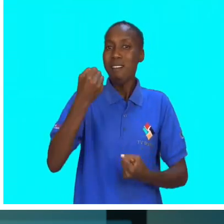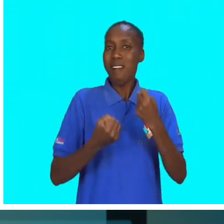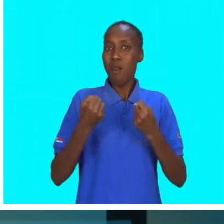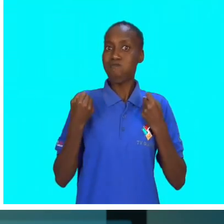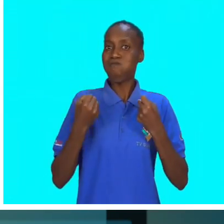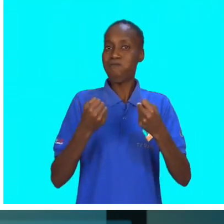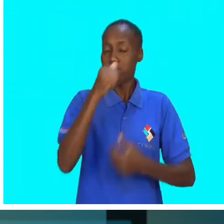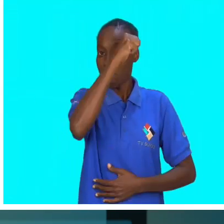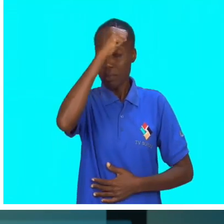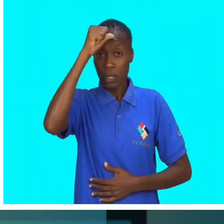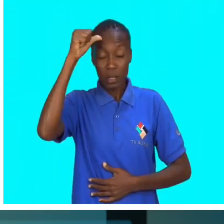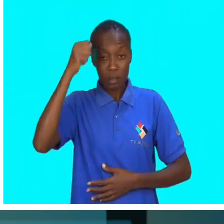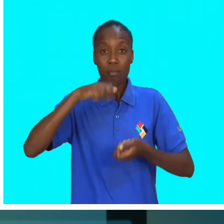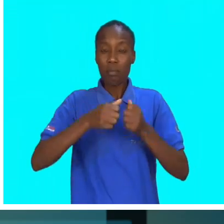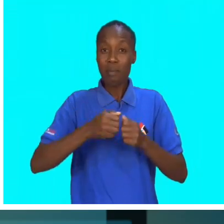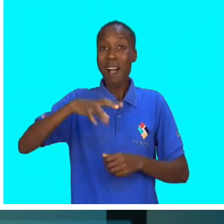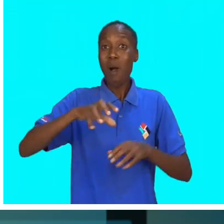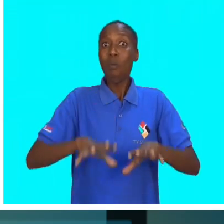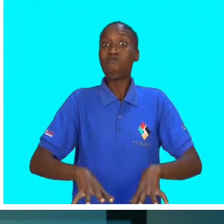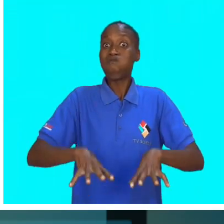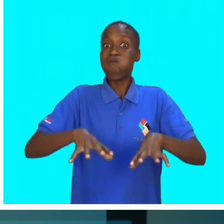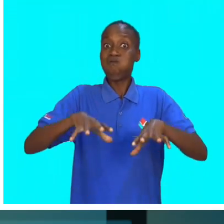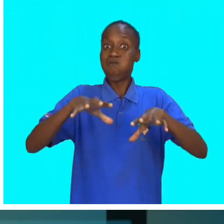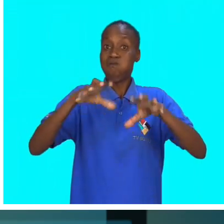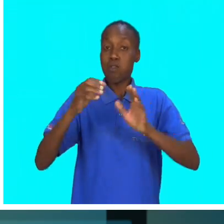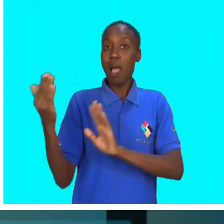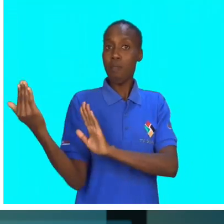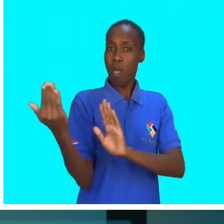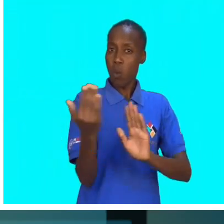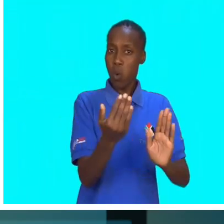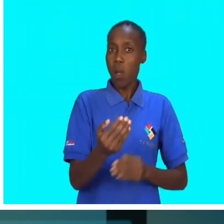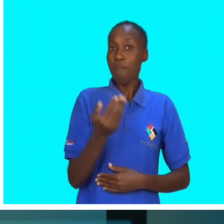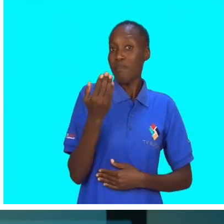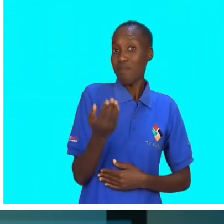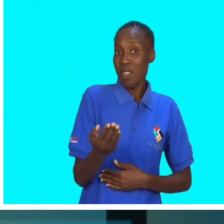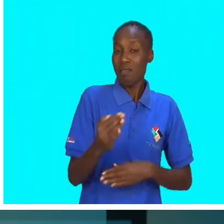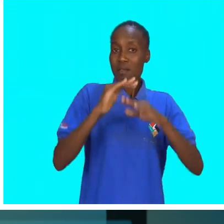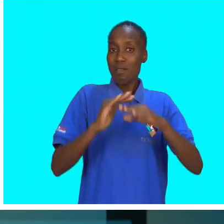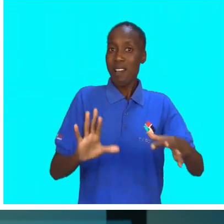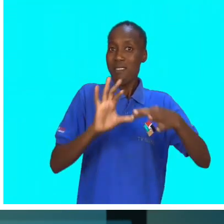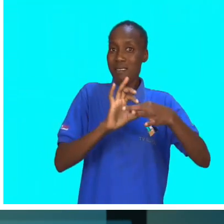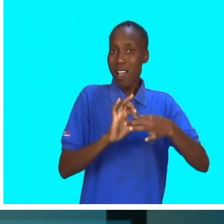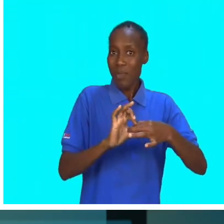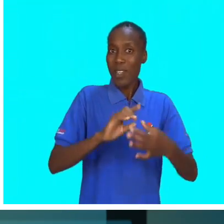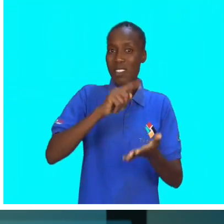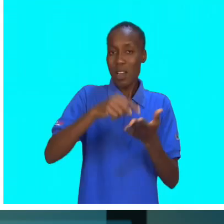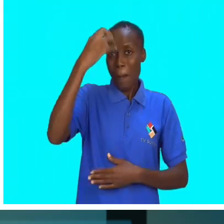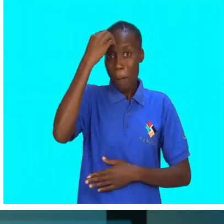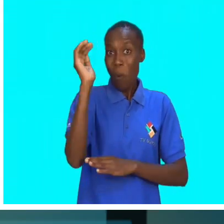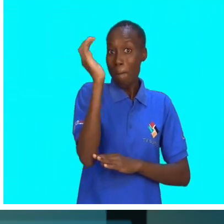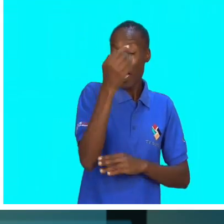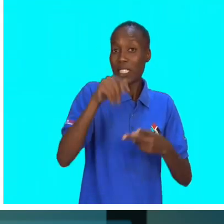transitabilidade, pois a água galgou as pernas da estrada. Esta via liga a baixa da